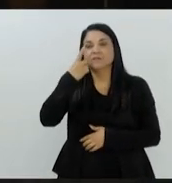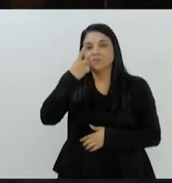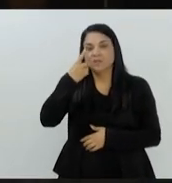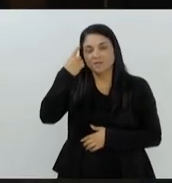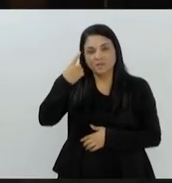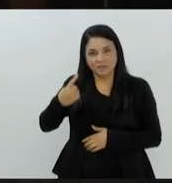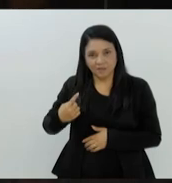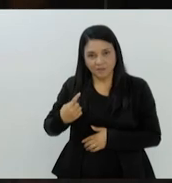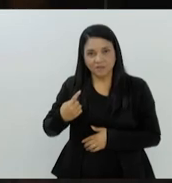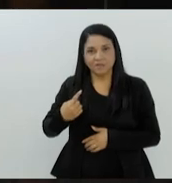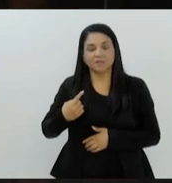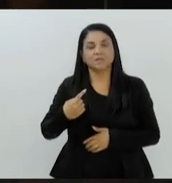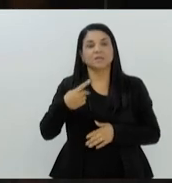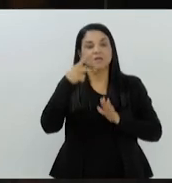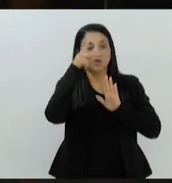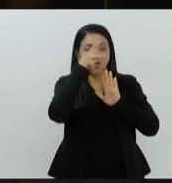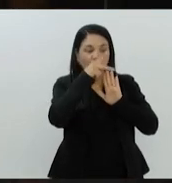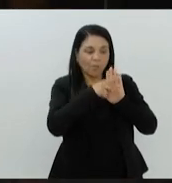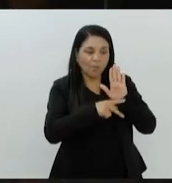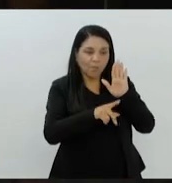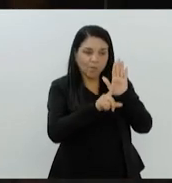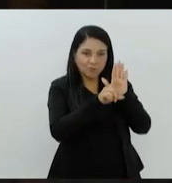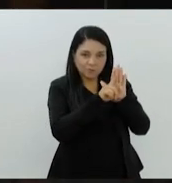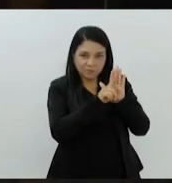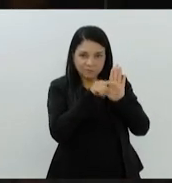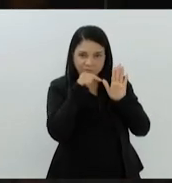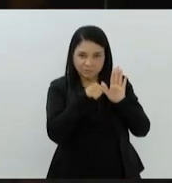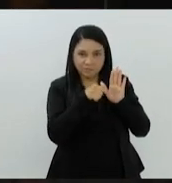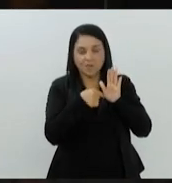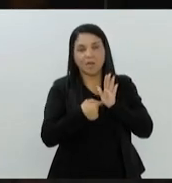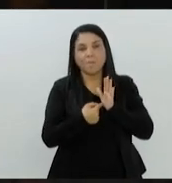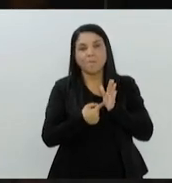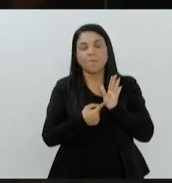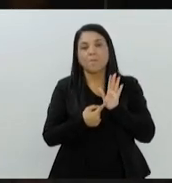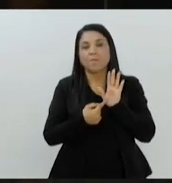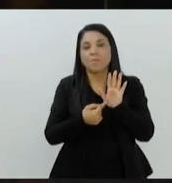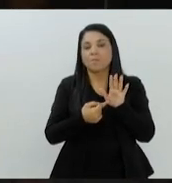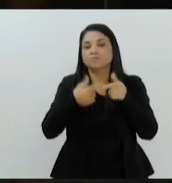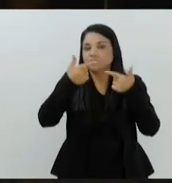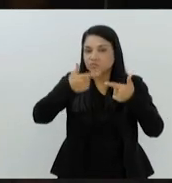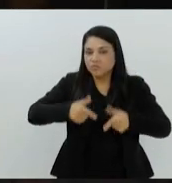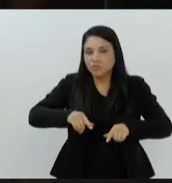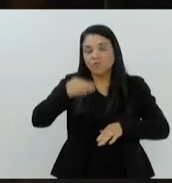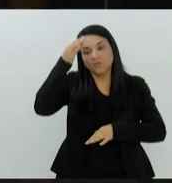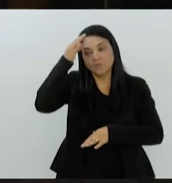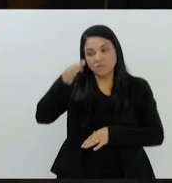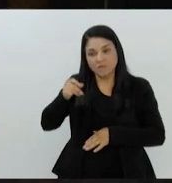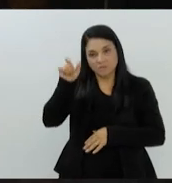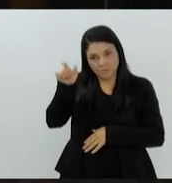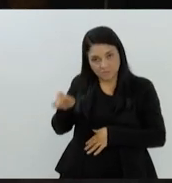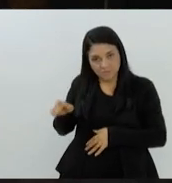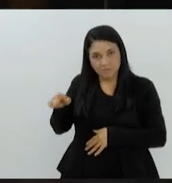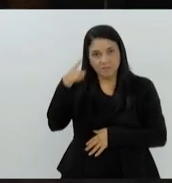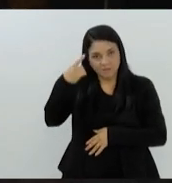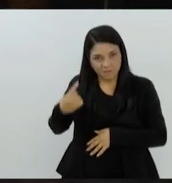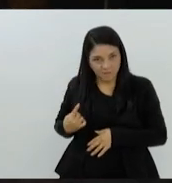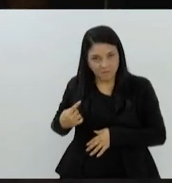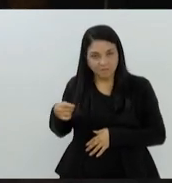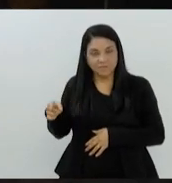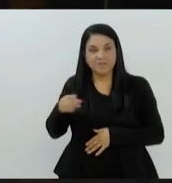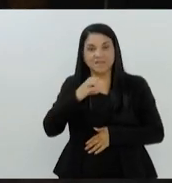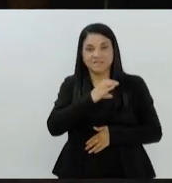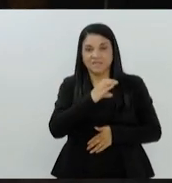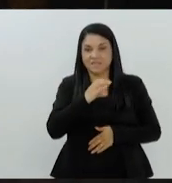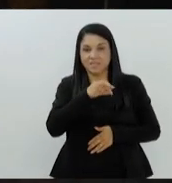claro. Ela apresentou novamente, porque no entendimento dela, a CCJ